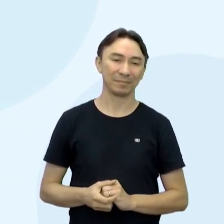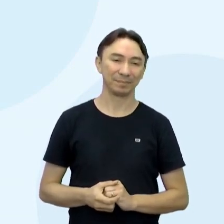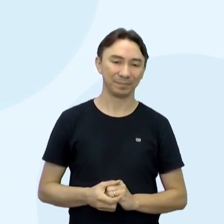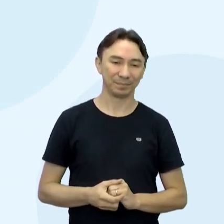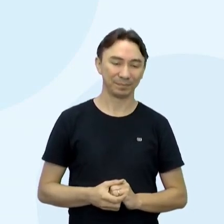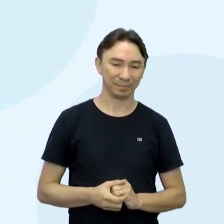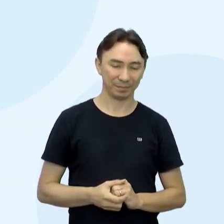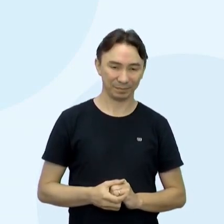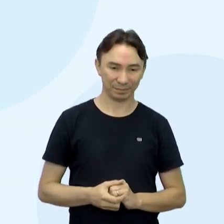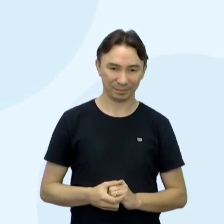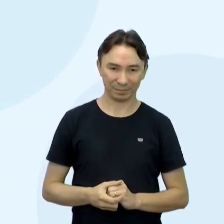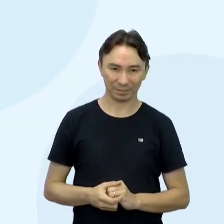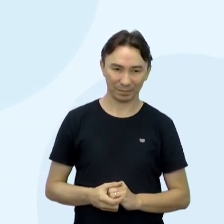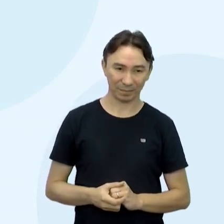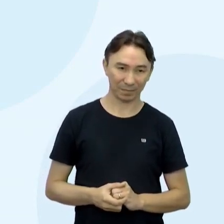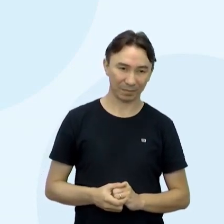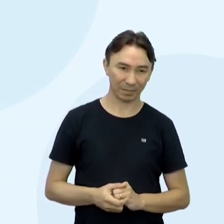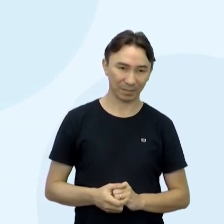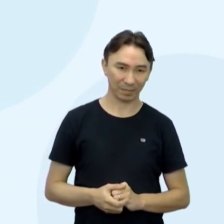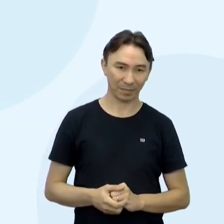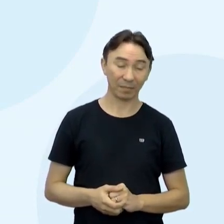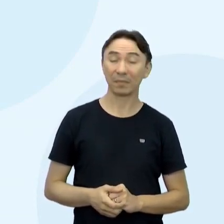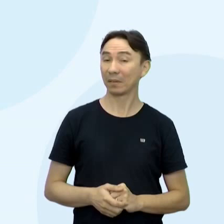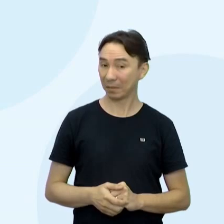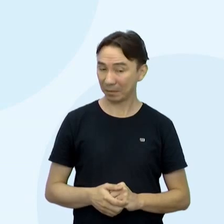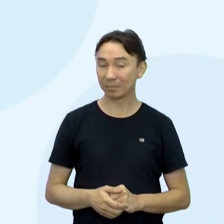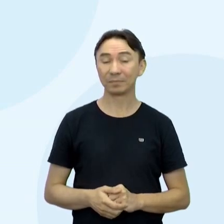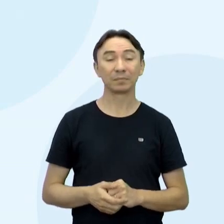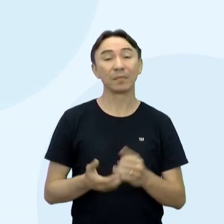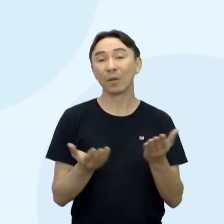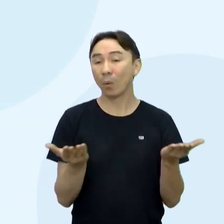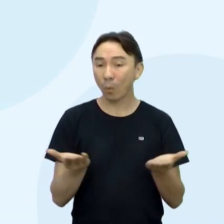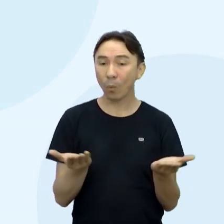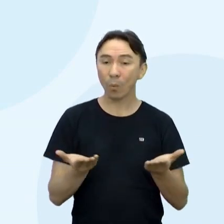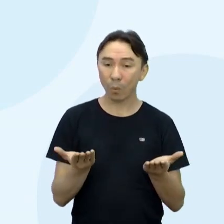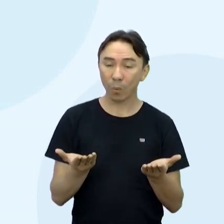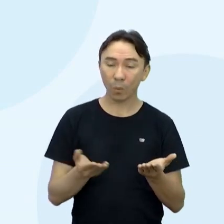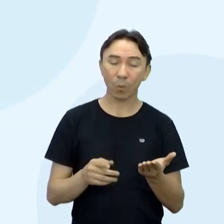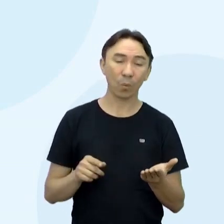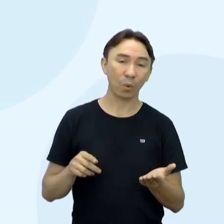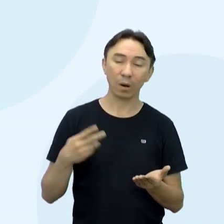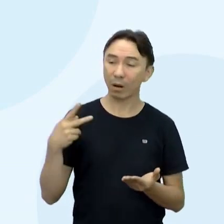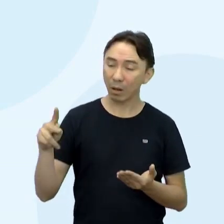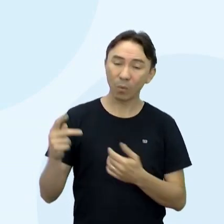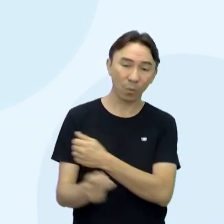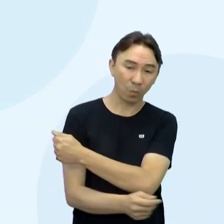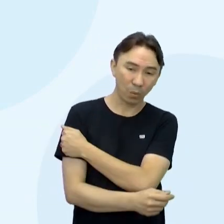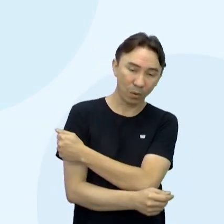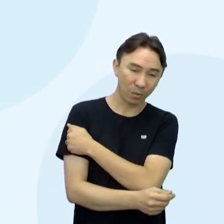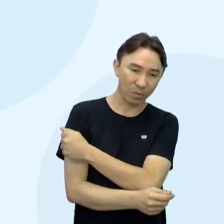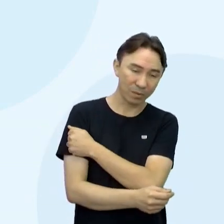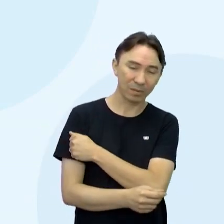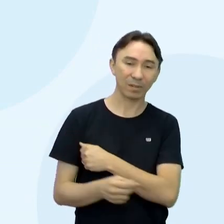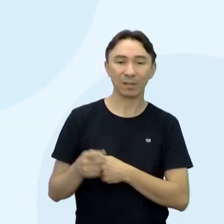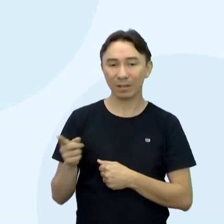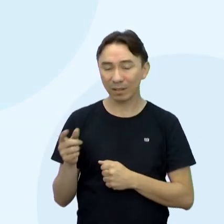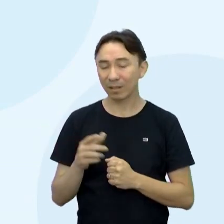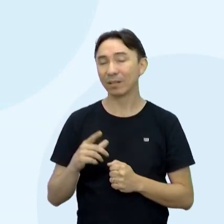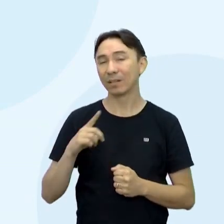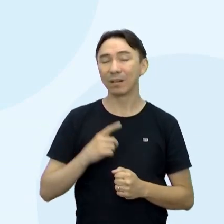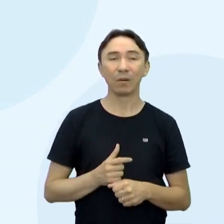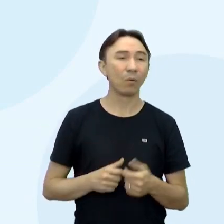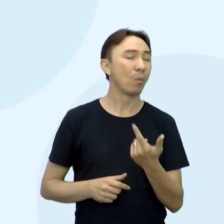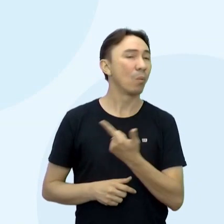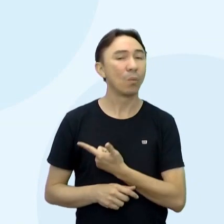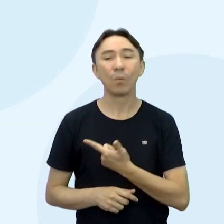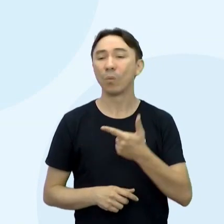Nesse outro momento, na verdade, eles vão ser introduzidos a uma outra